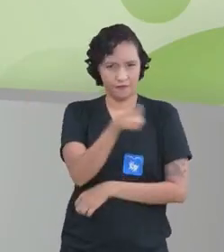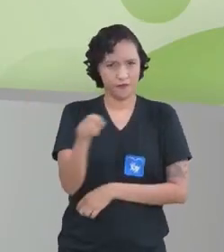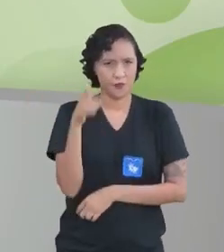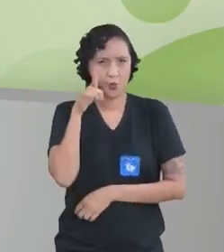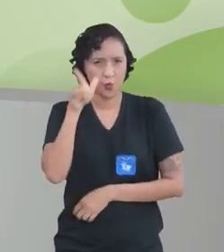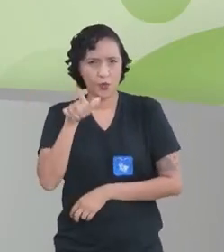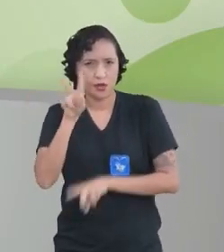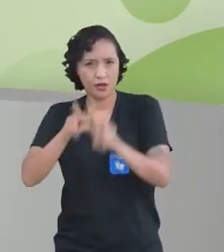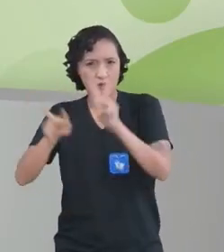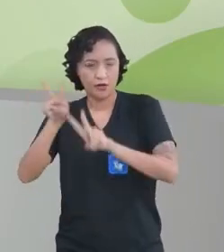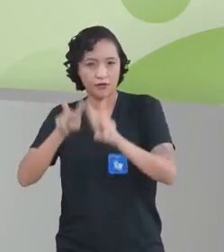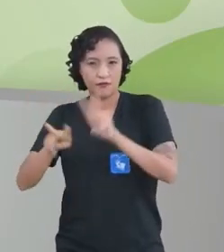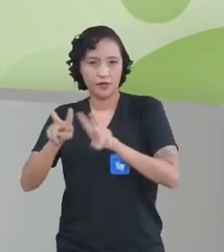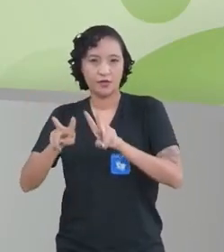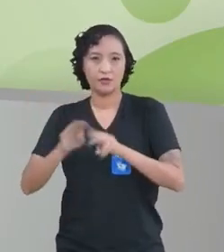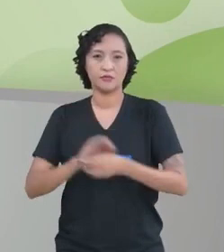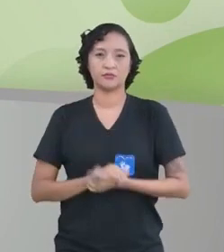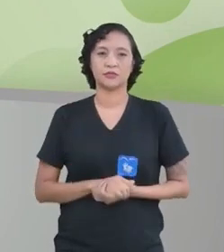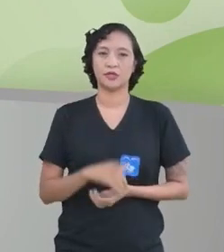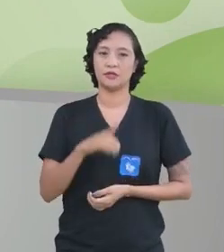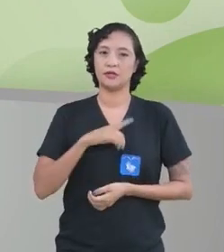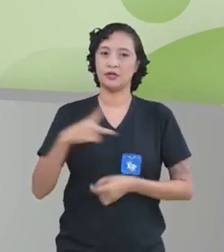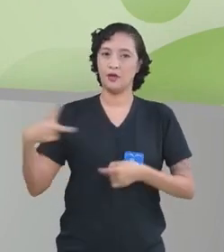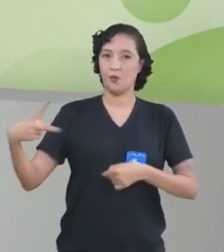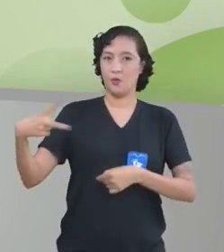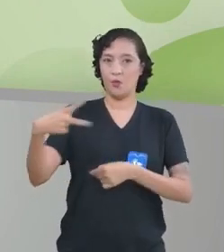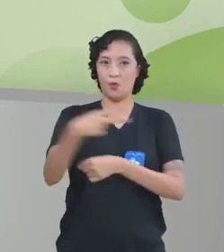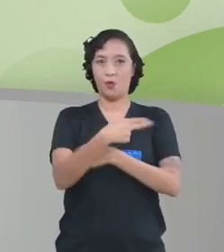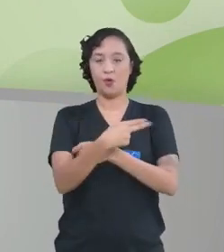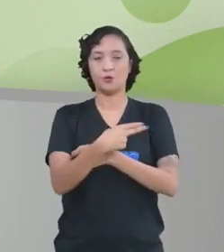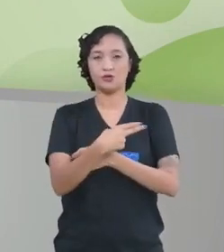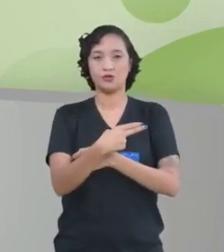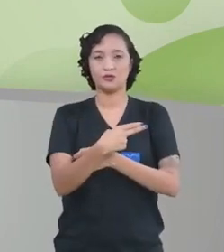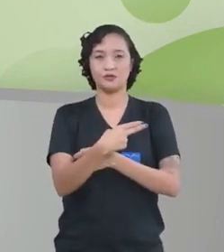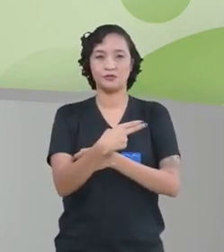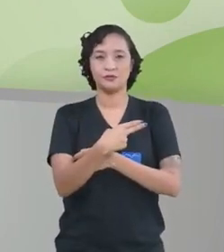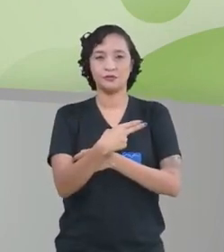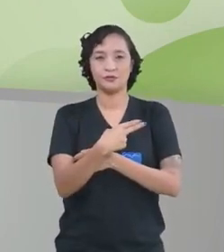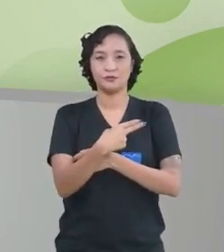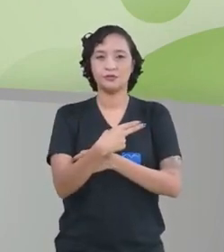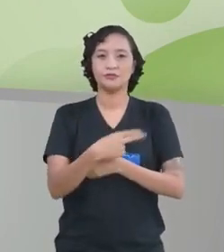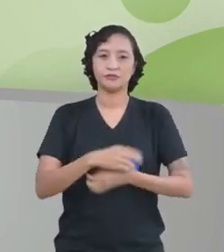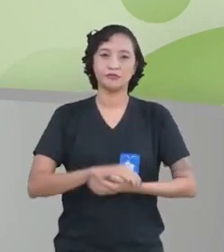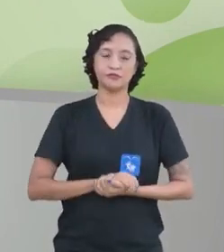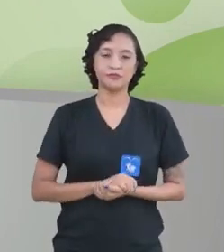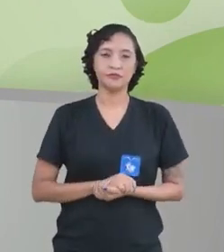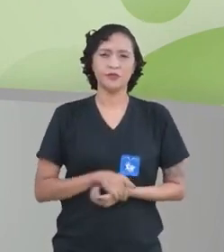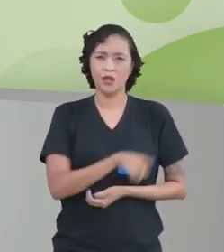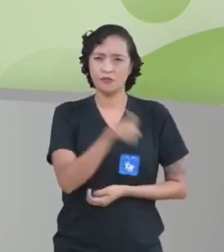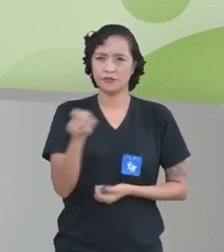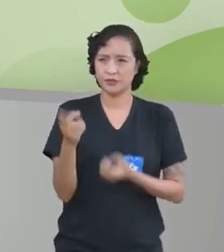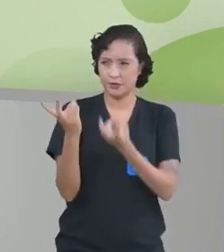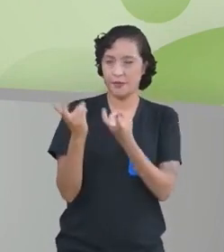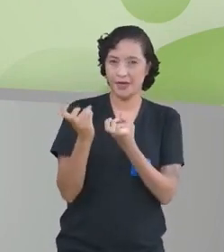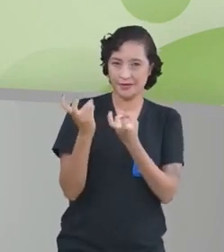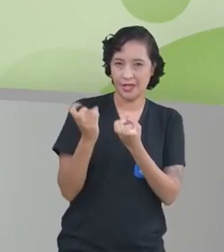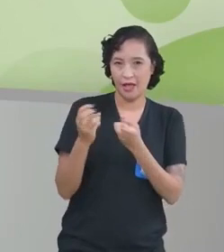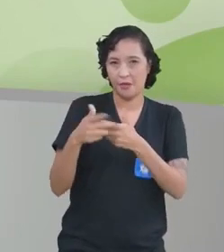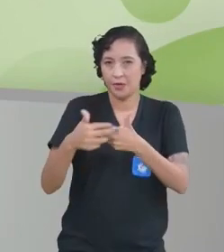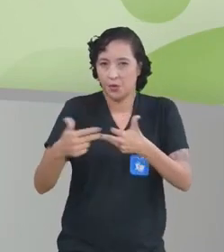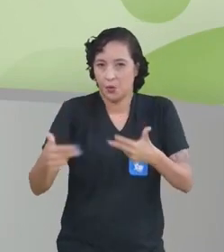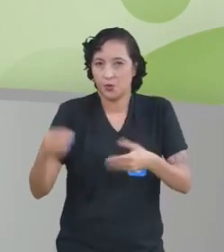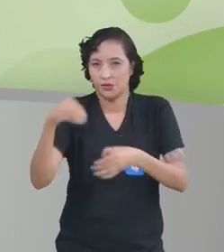ela está feito um corte, né, do aparelho reprodutor masculino, onde vocês identificam algumas partes,